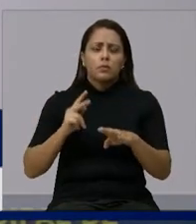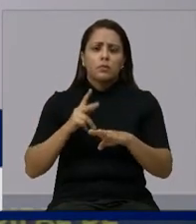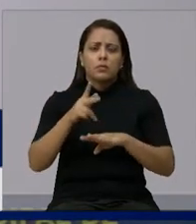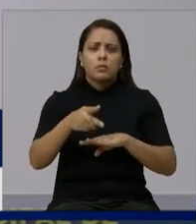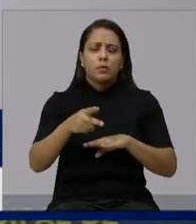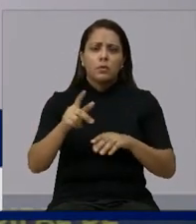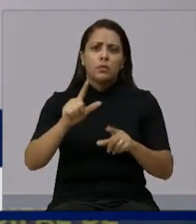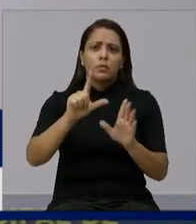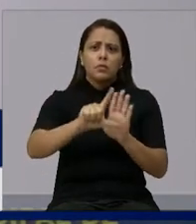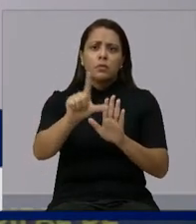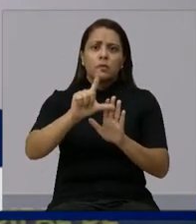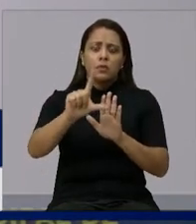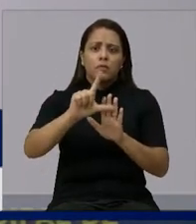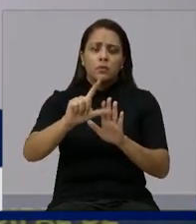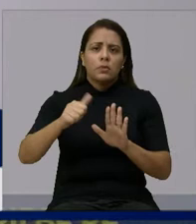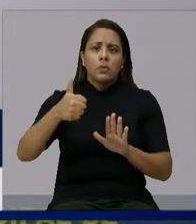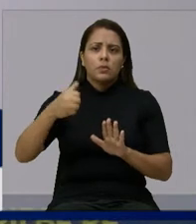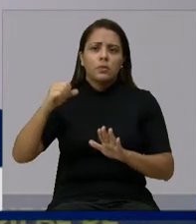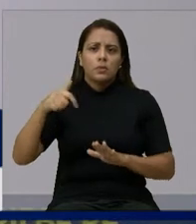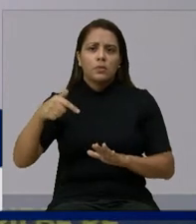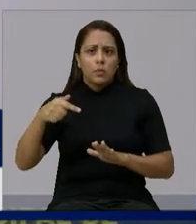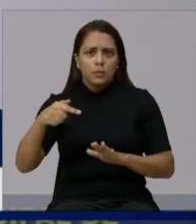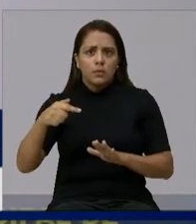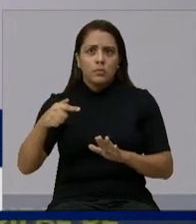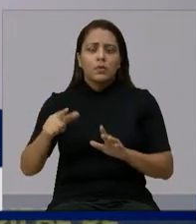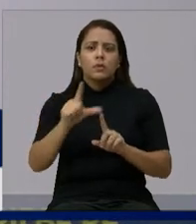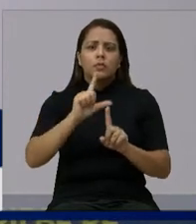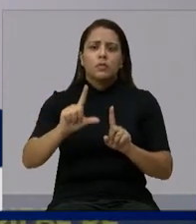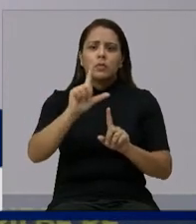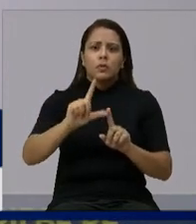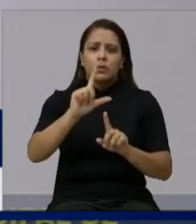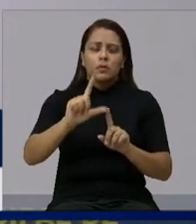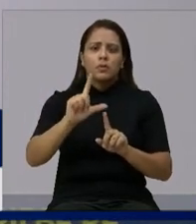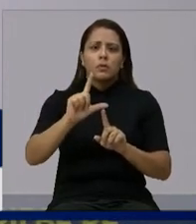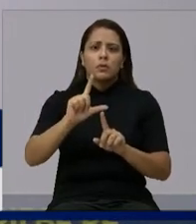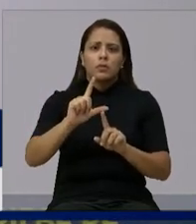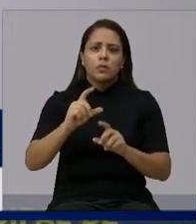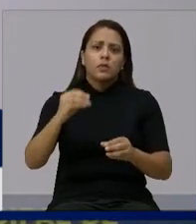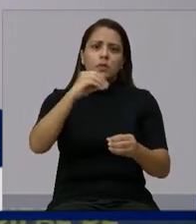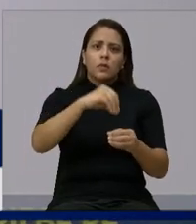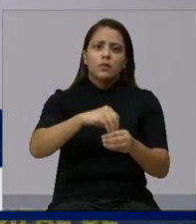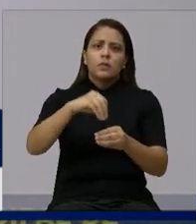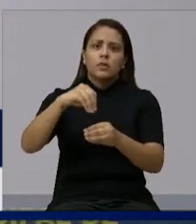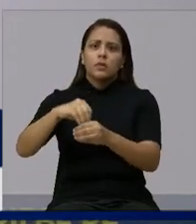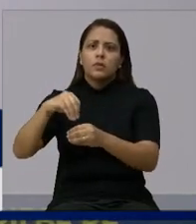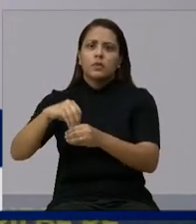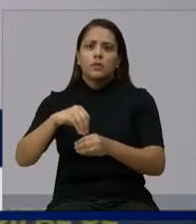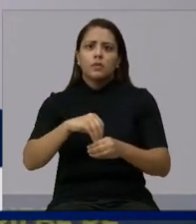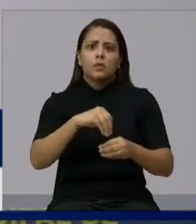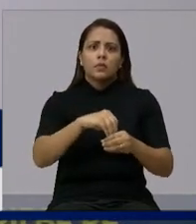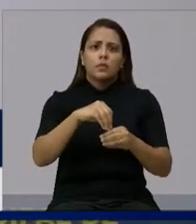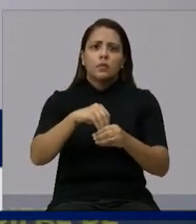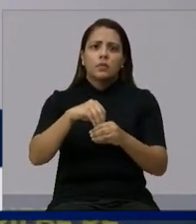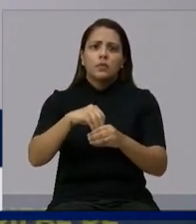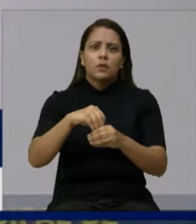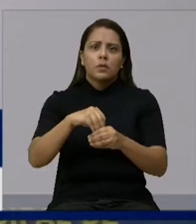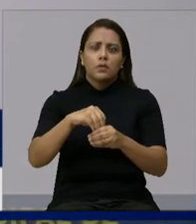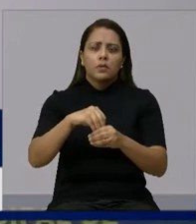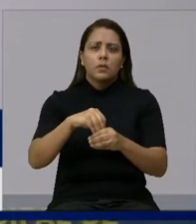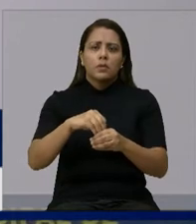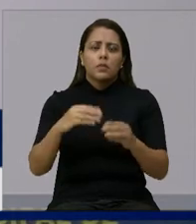17ª legislatura. Informo a todos presentes que, no tema regimentais, a votação das proposituras se dará de forma